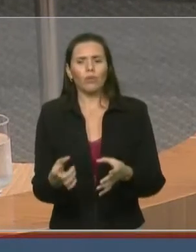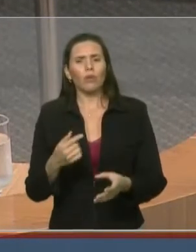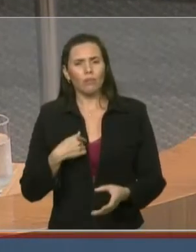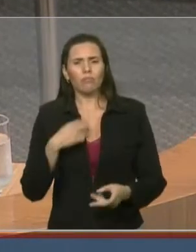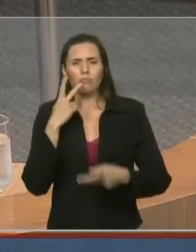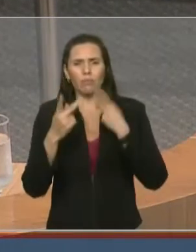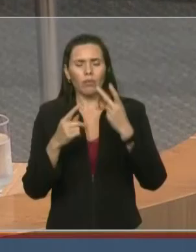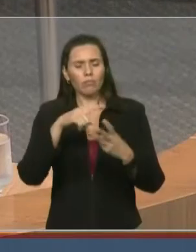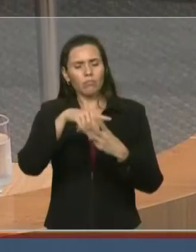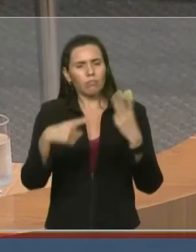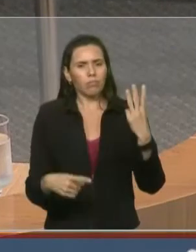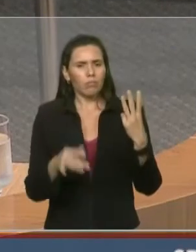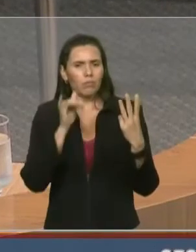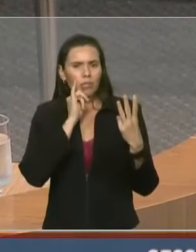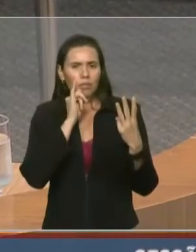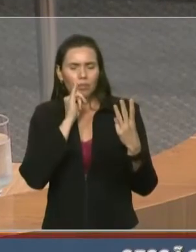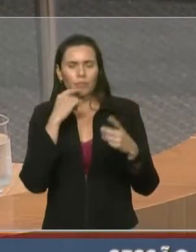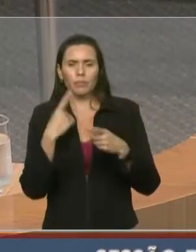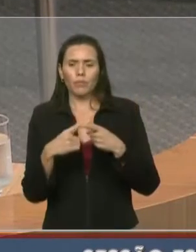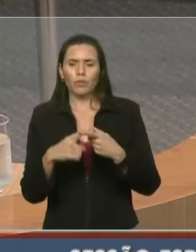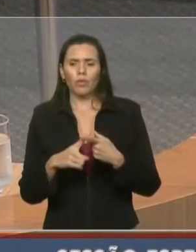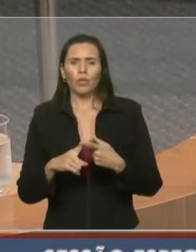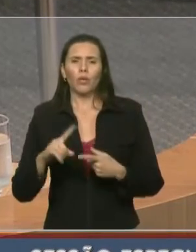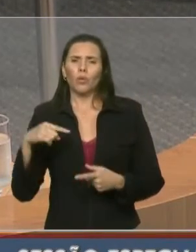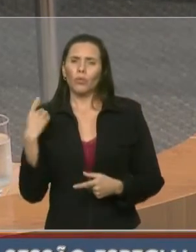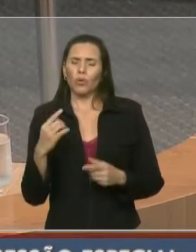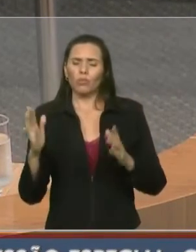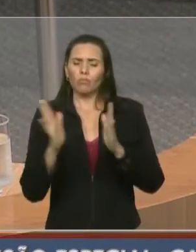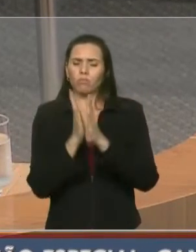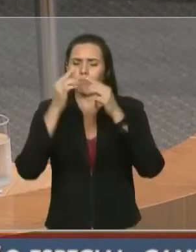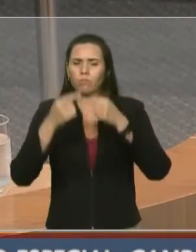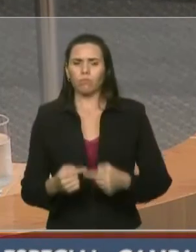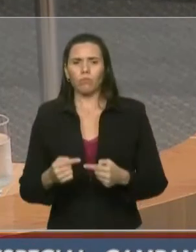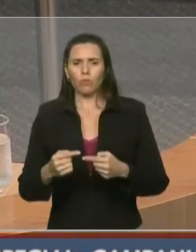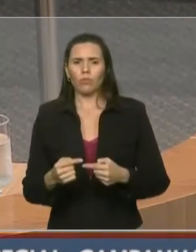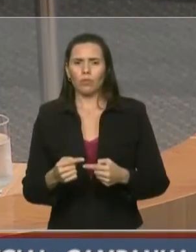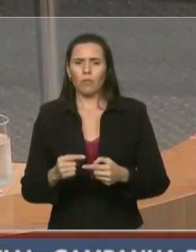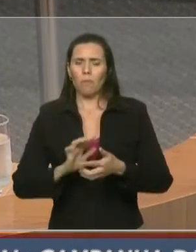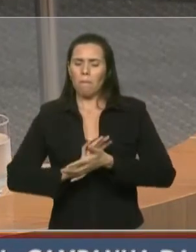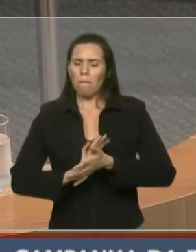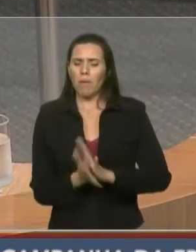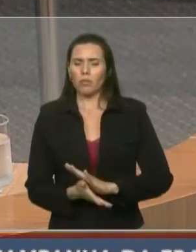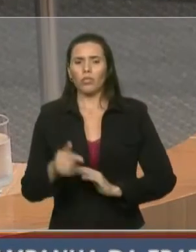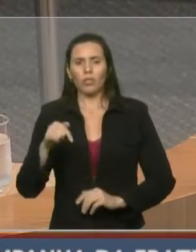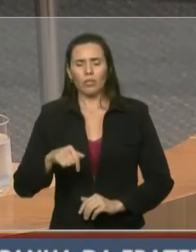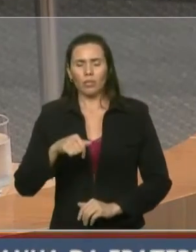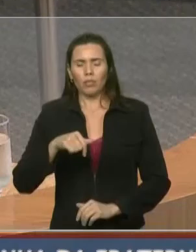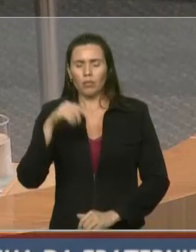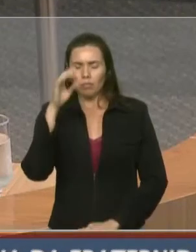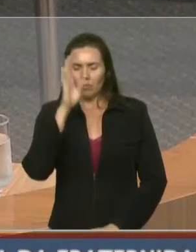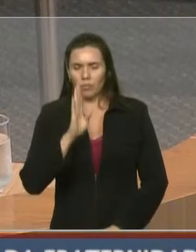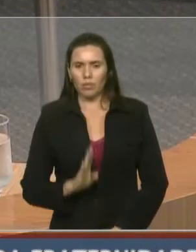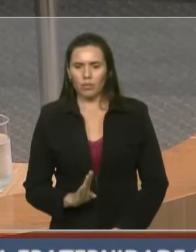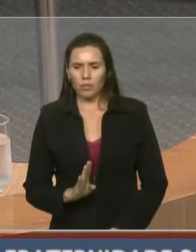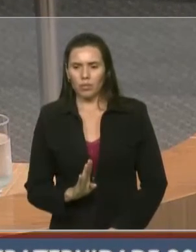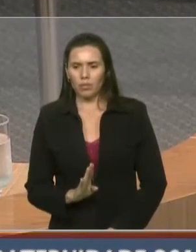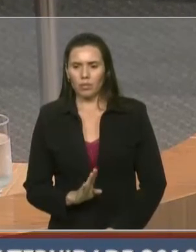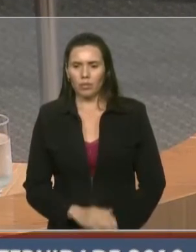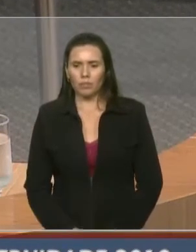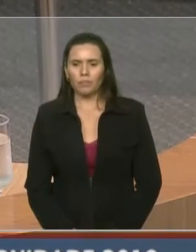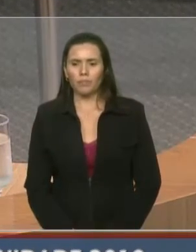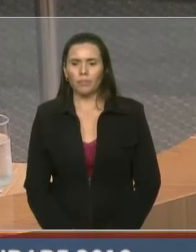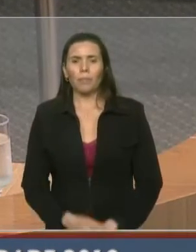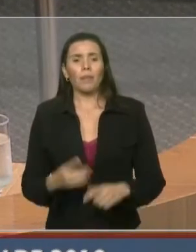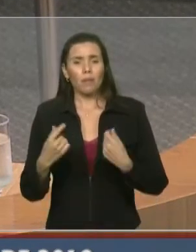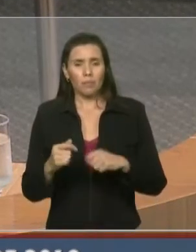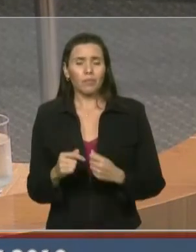exemplos, porque nós não iremos enfrentar desigualdade no nosso país sem uma visão de curto prazo e sem uma visão de